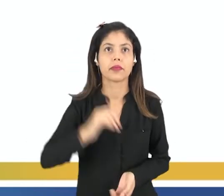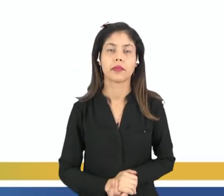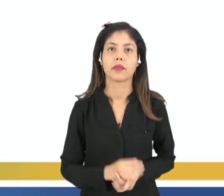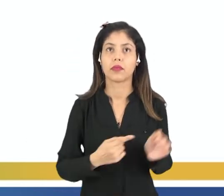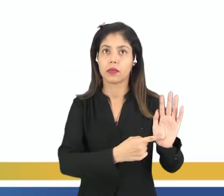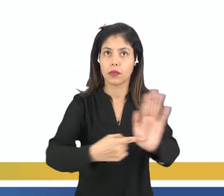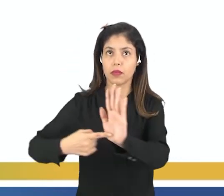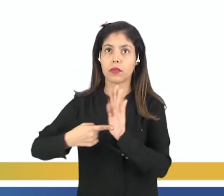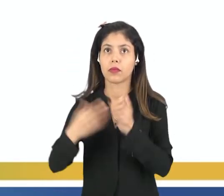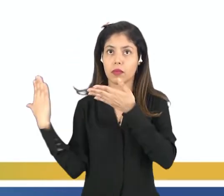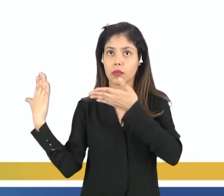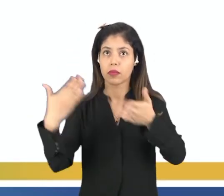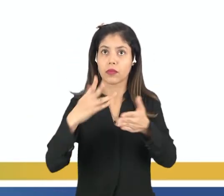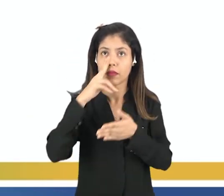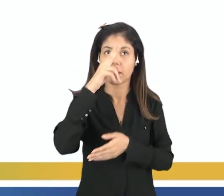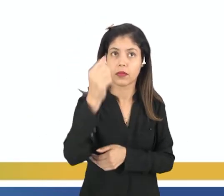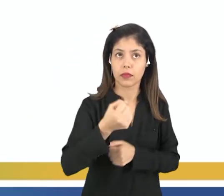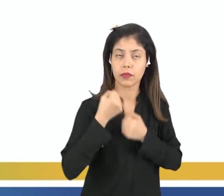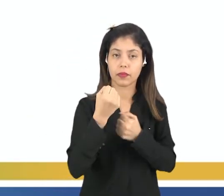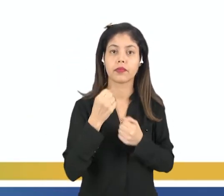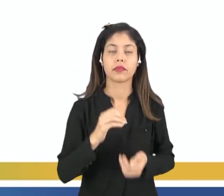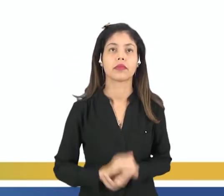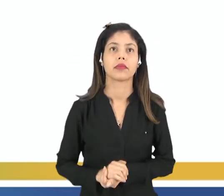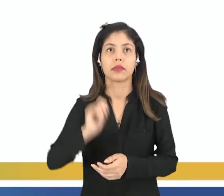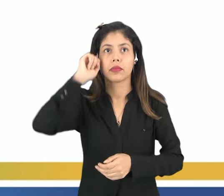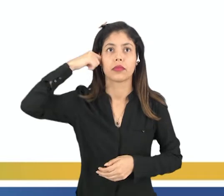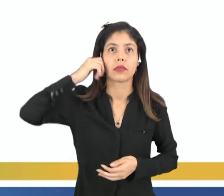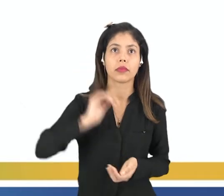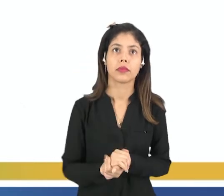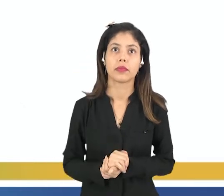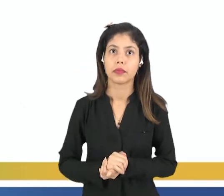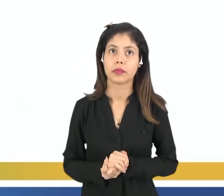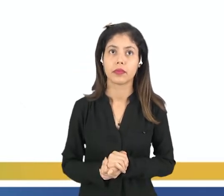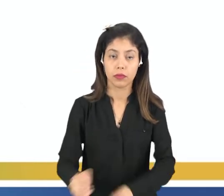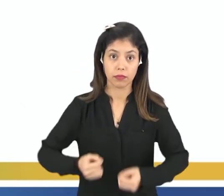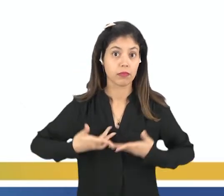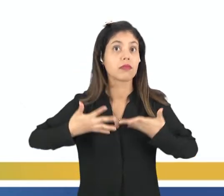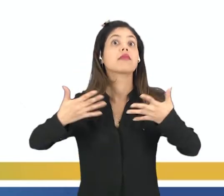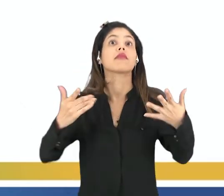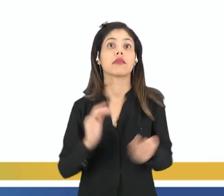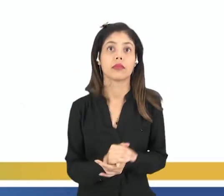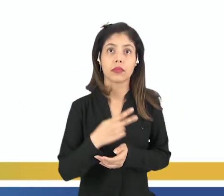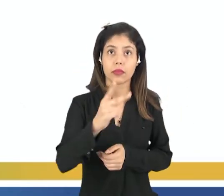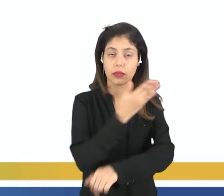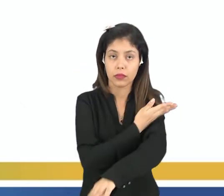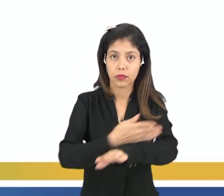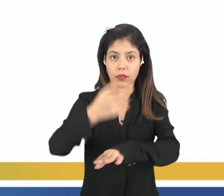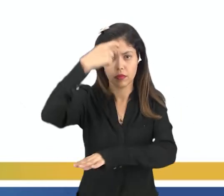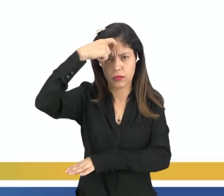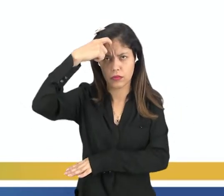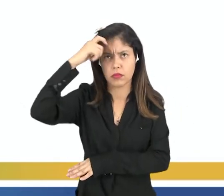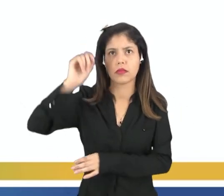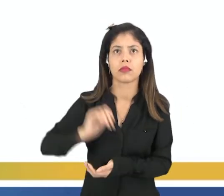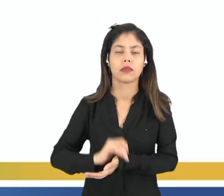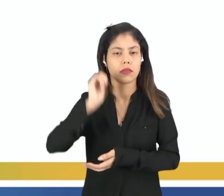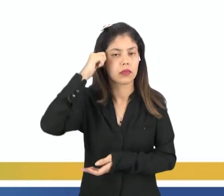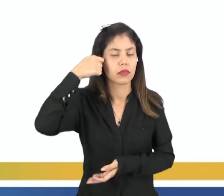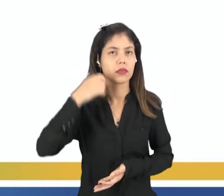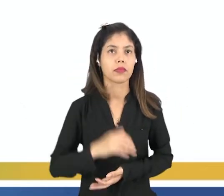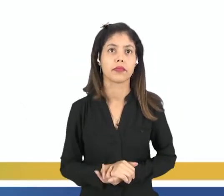Negra é comemorado com o objetivo de fortalecer entre os negros e despertar entre os brancos a consciência